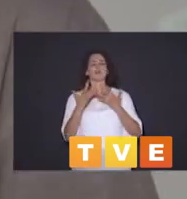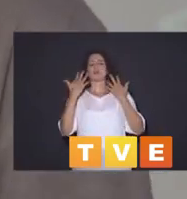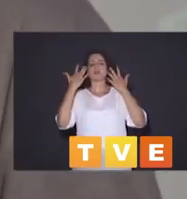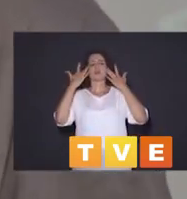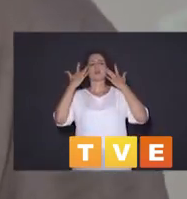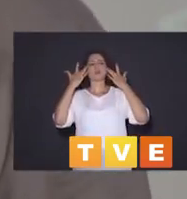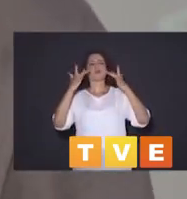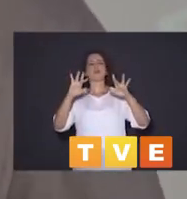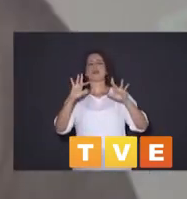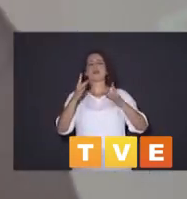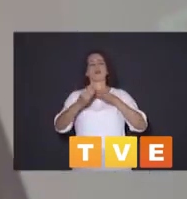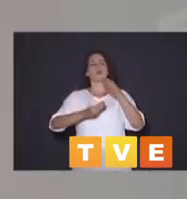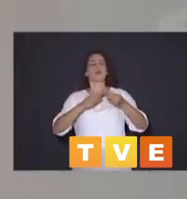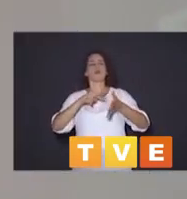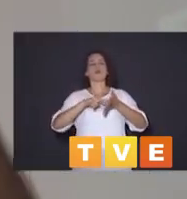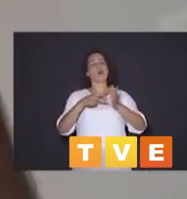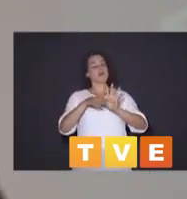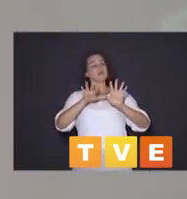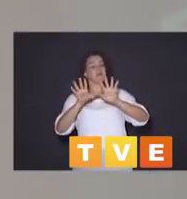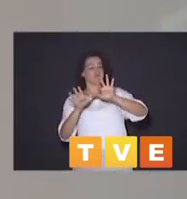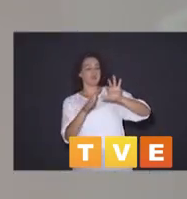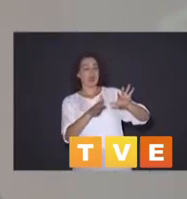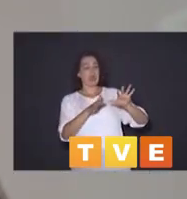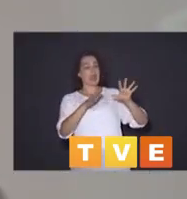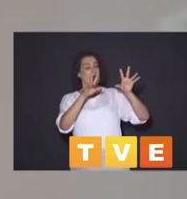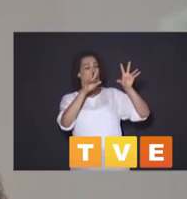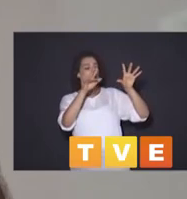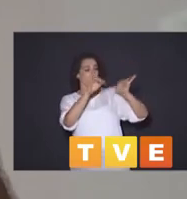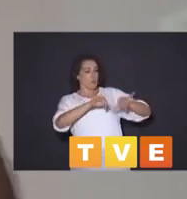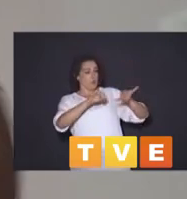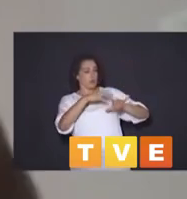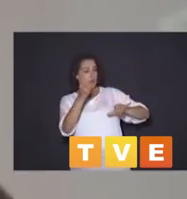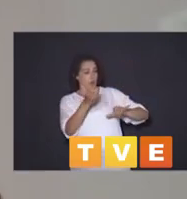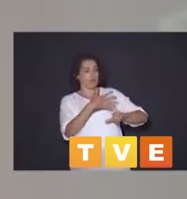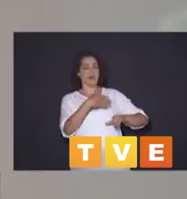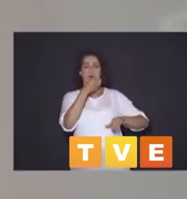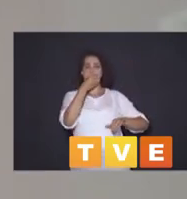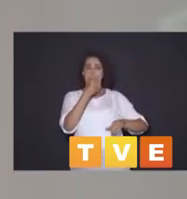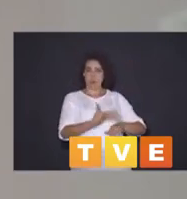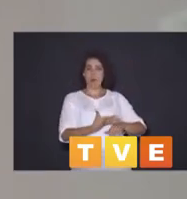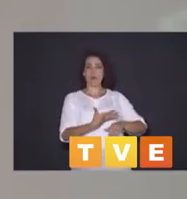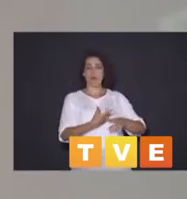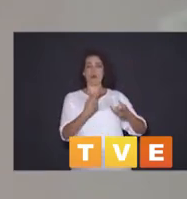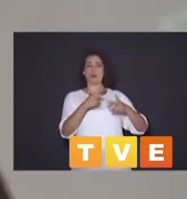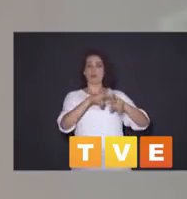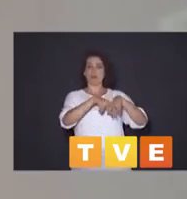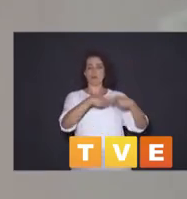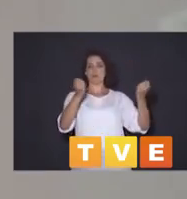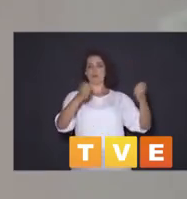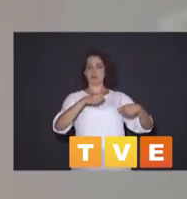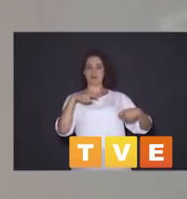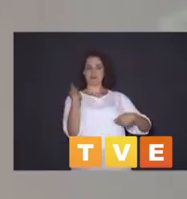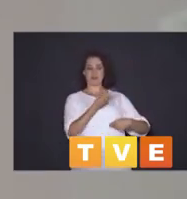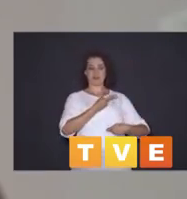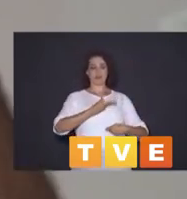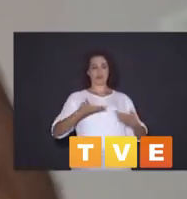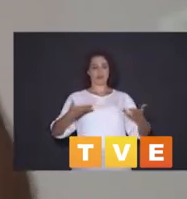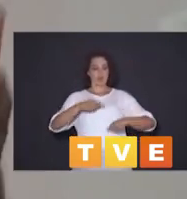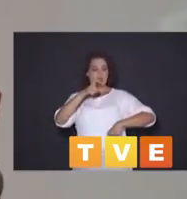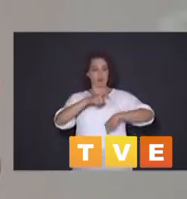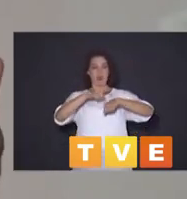tudo da mesma forma que é muito bacana que possibilita a gente está aqui ao vivo falando no auditório eo instituto federal